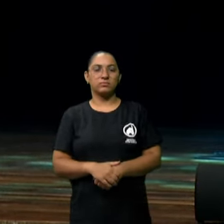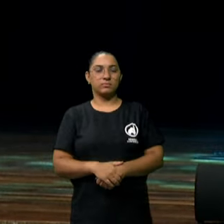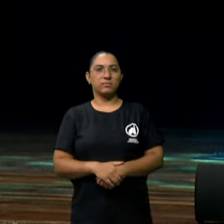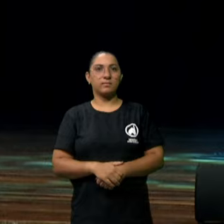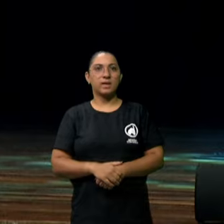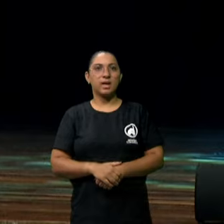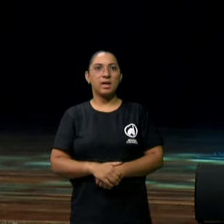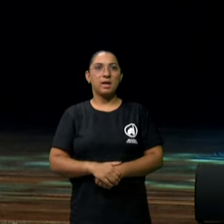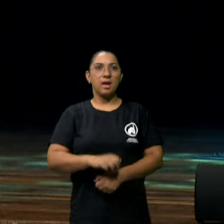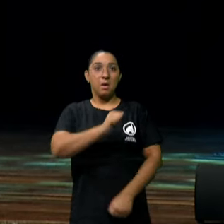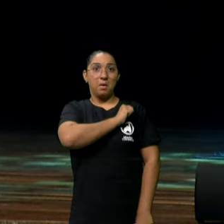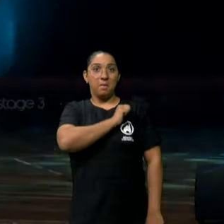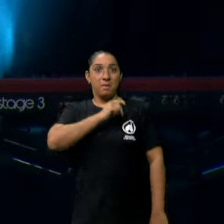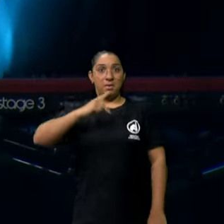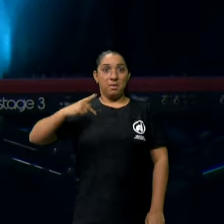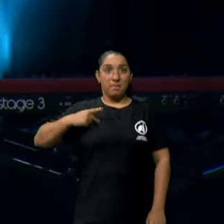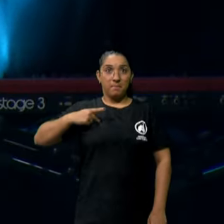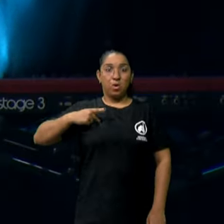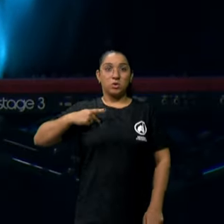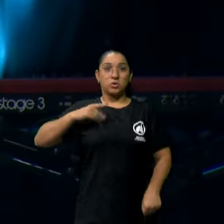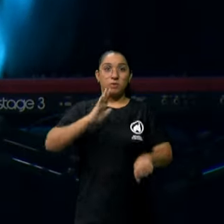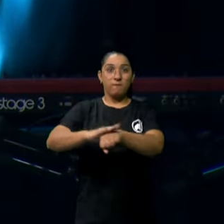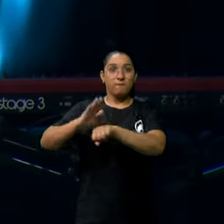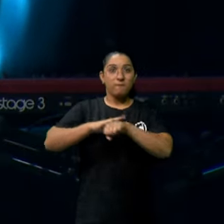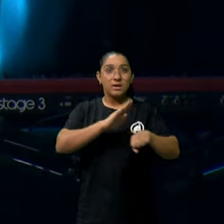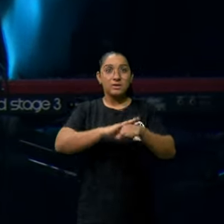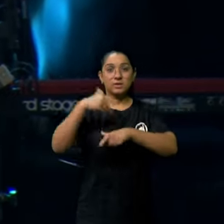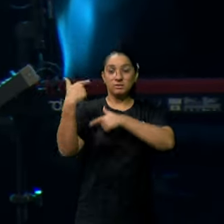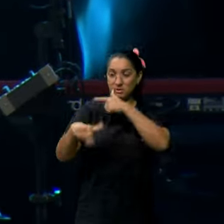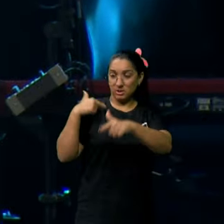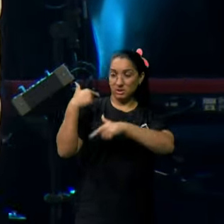os apóstolos estão fazendo o trabalho de pastores